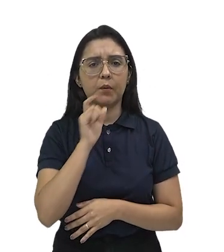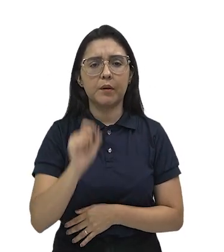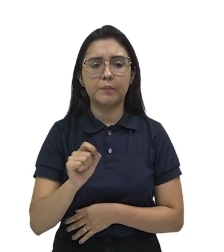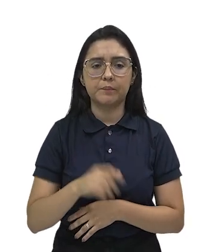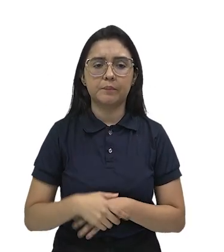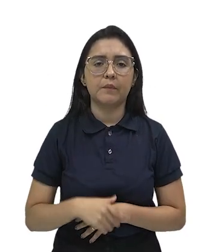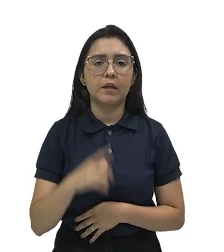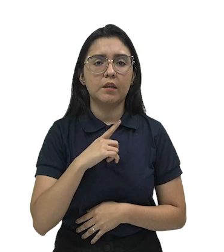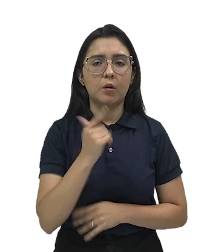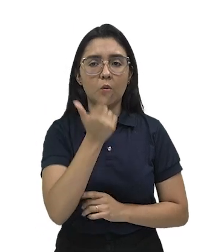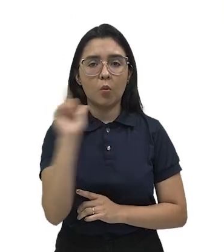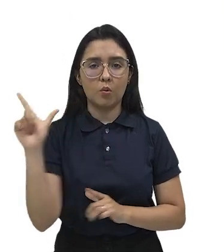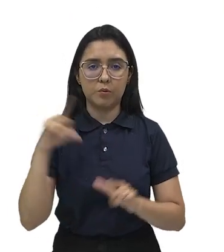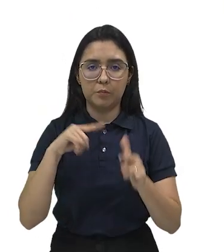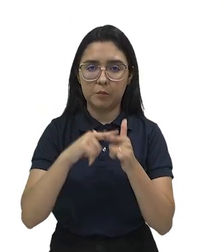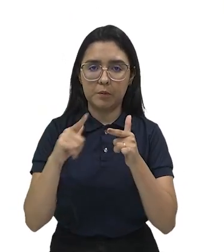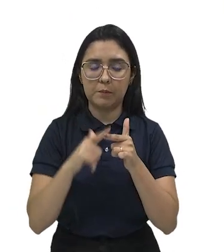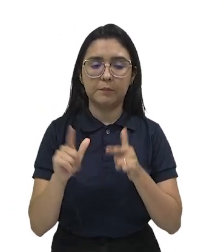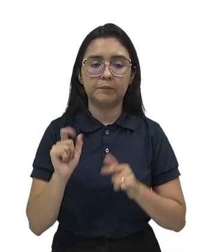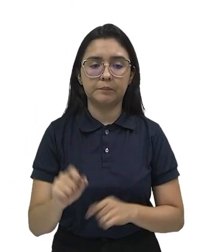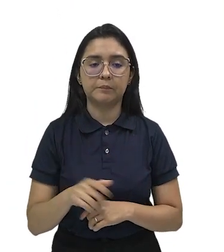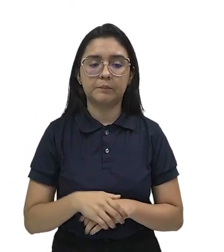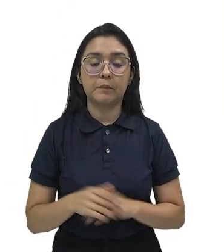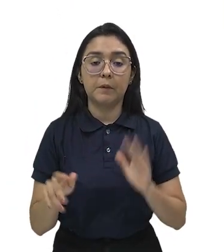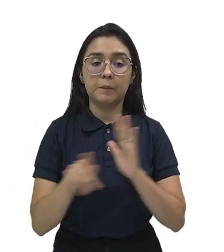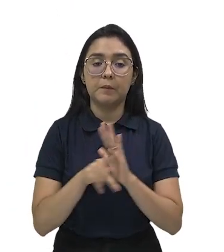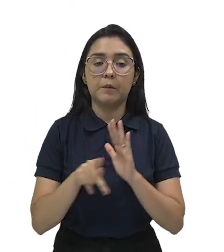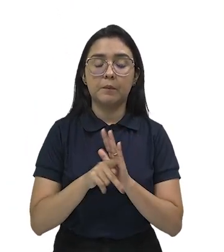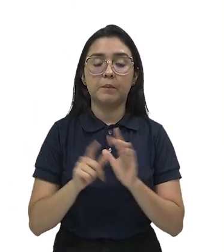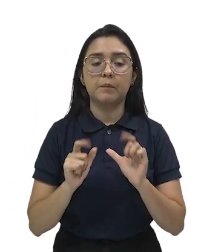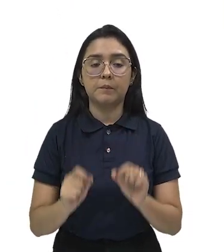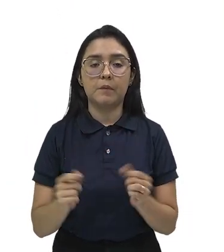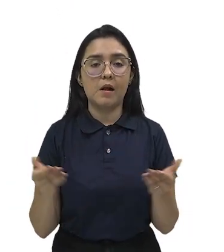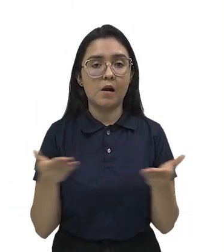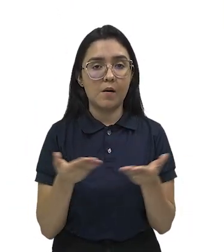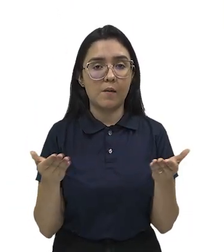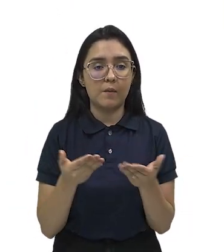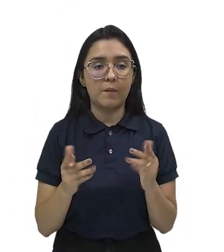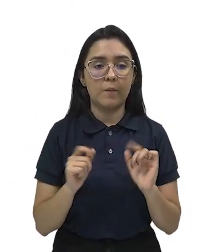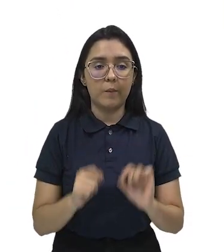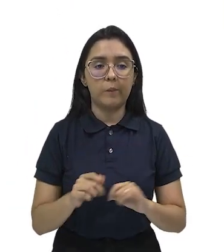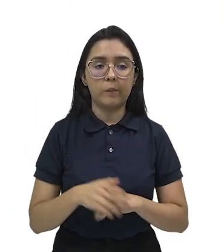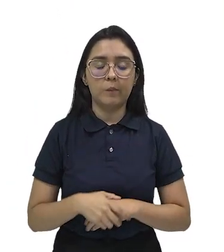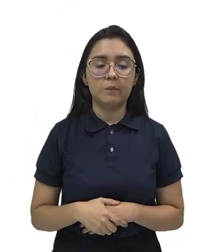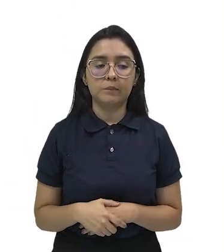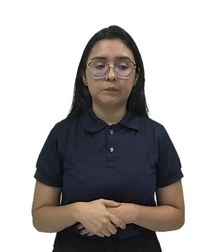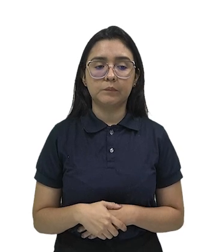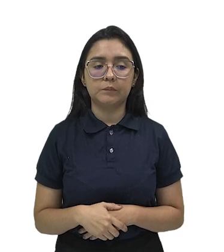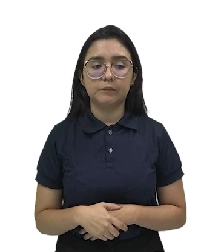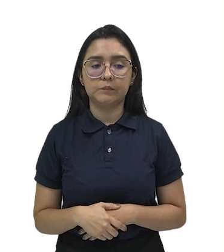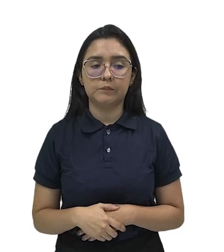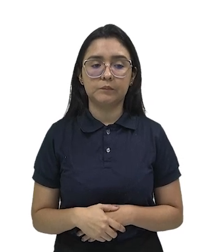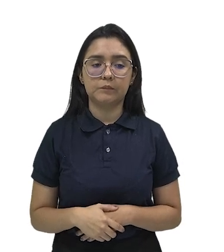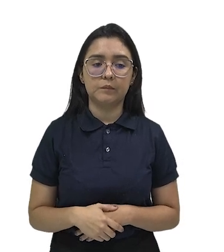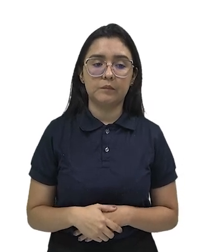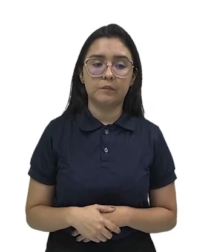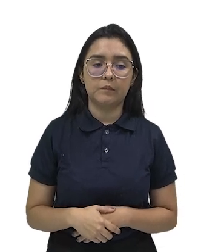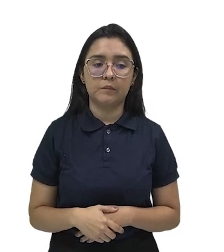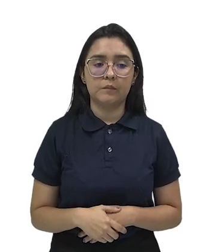a seguinte situação, ó. A situação que eu tenho agora, como mais exemplo, é a seguinte,